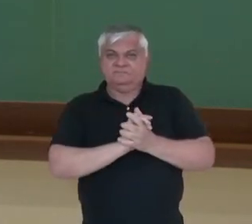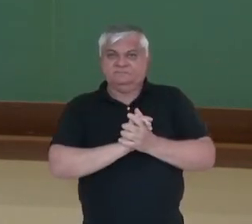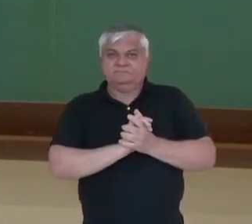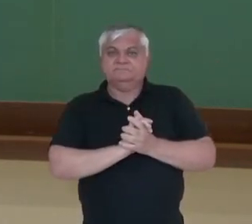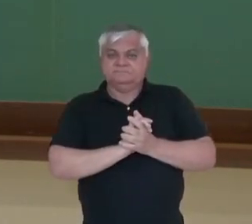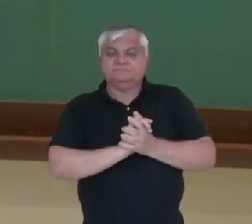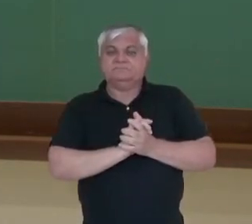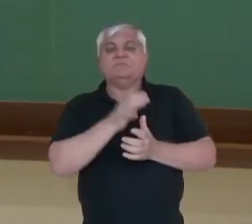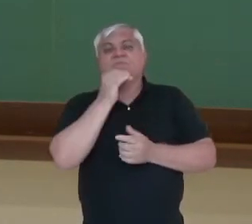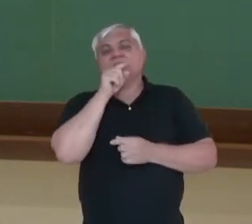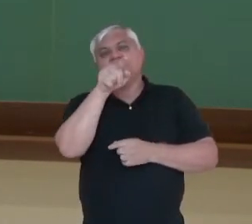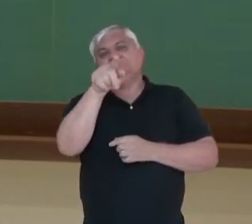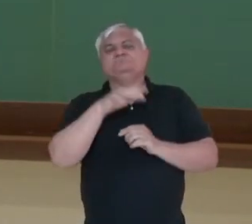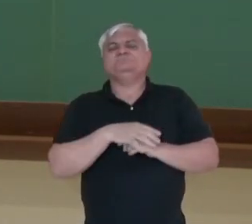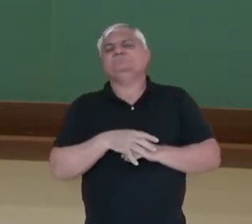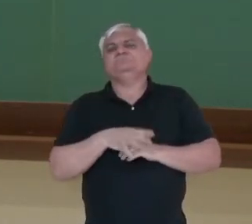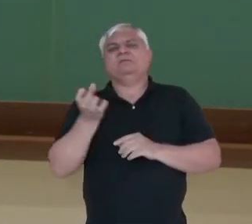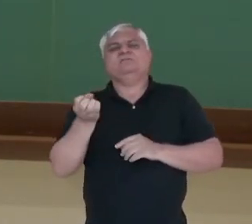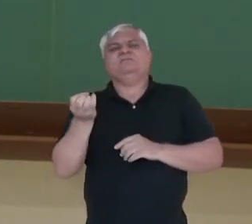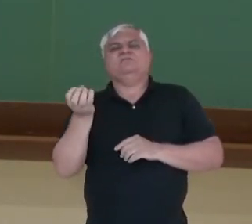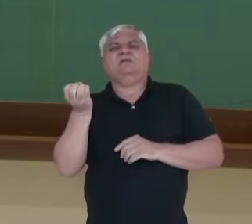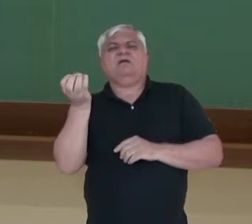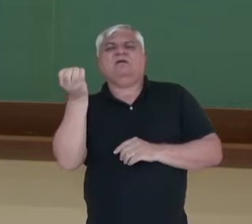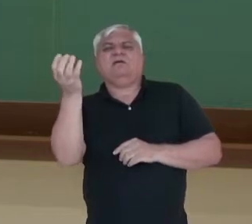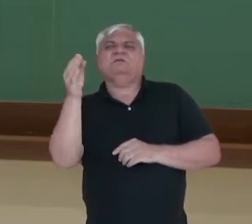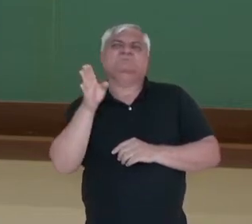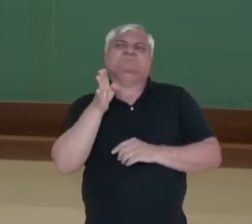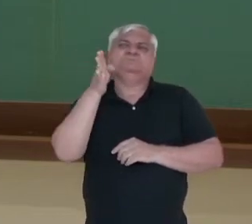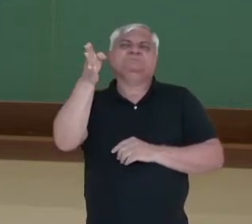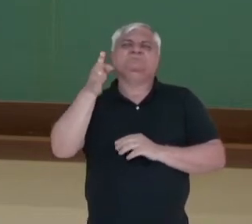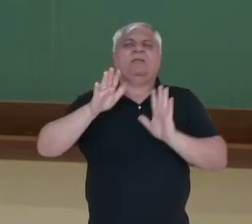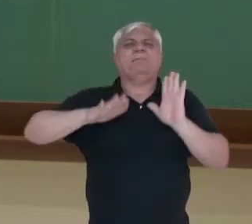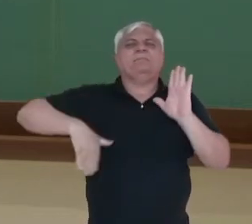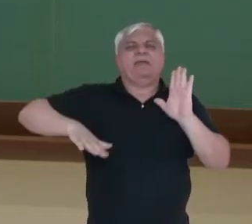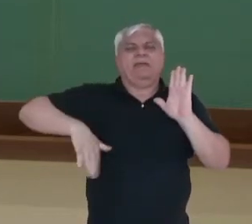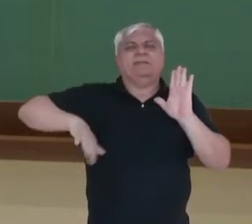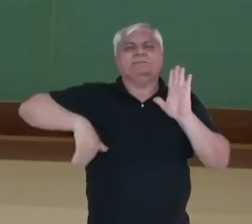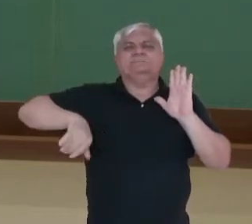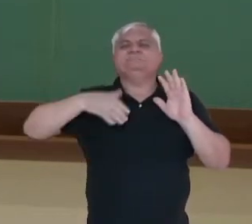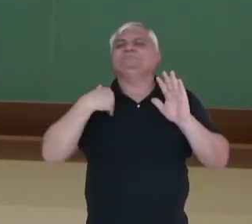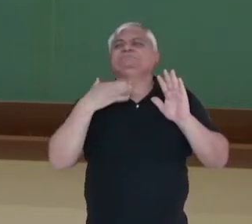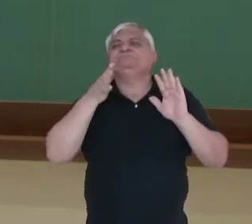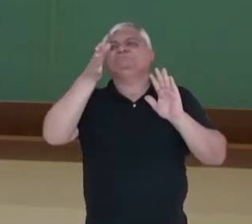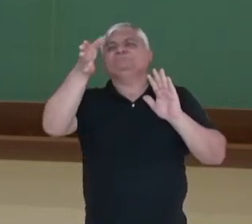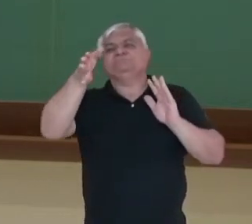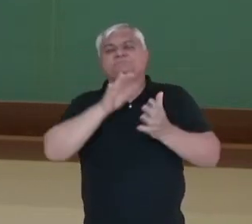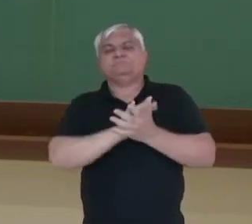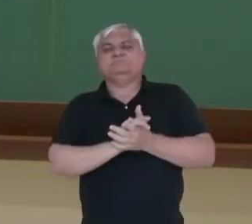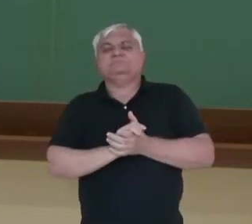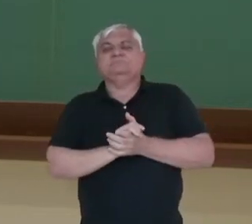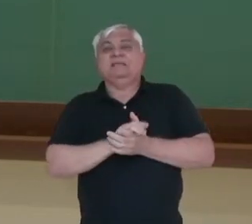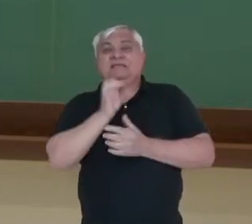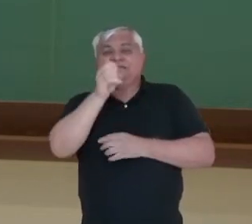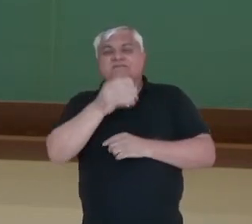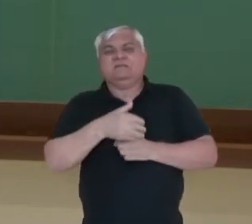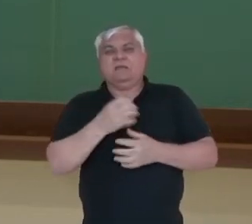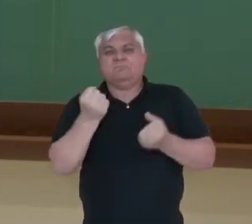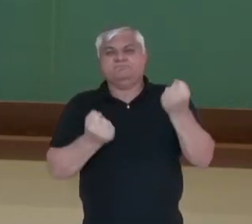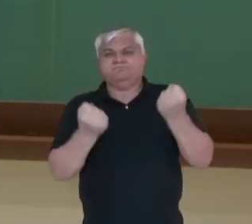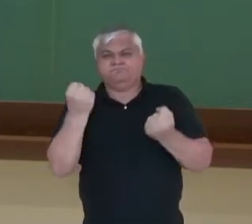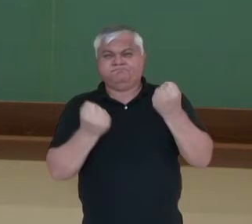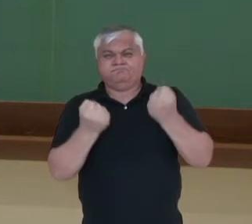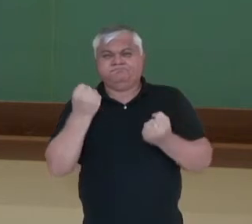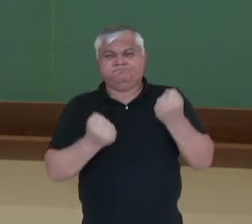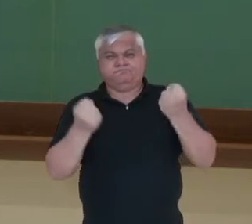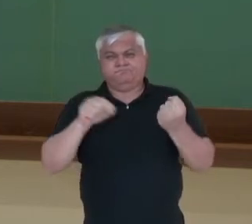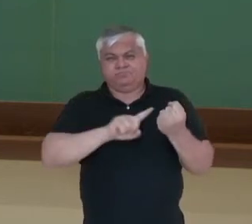uma viagem, por exemplo, aqui para o litoral paranaense. né? Quanto quanto